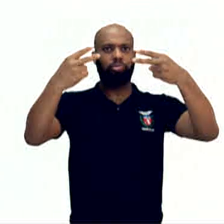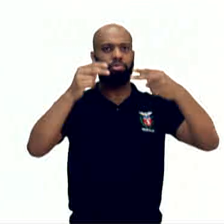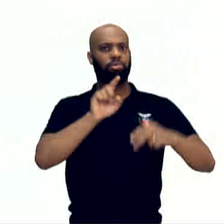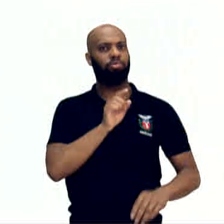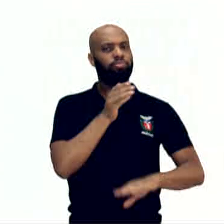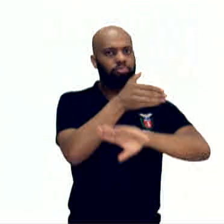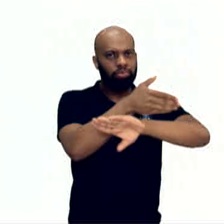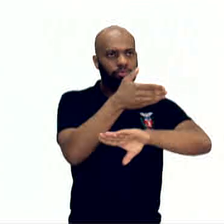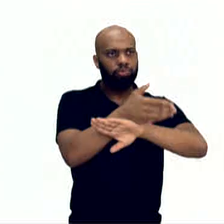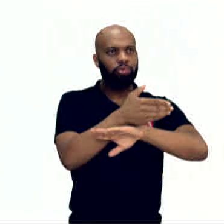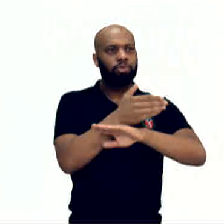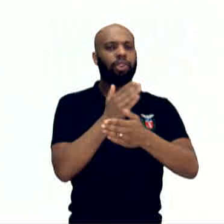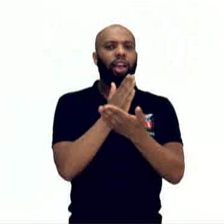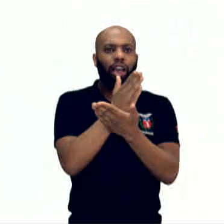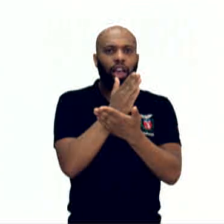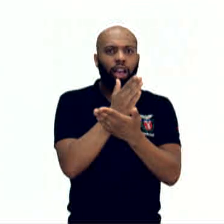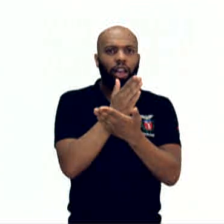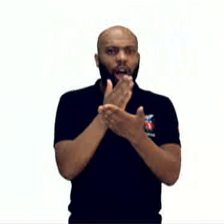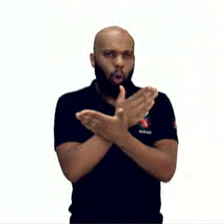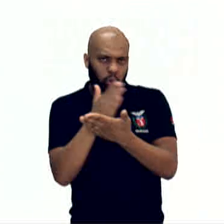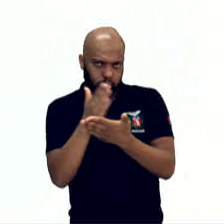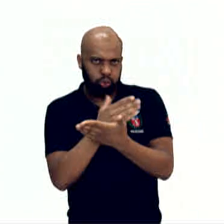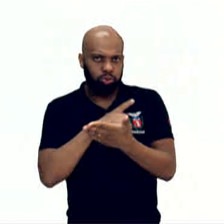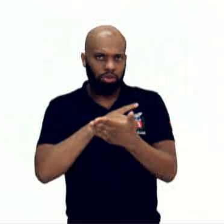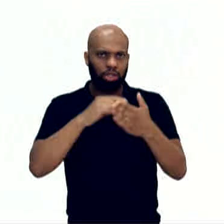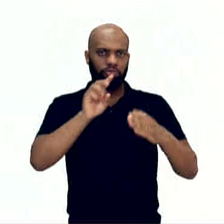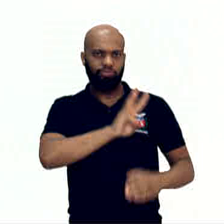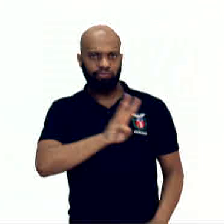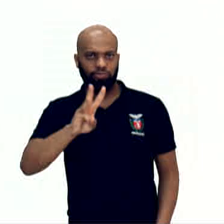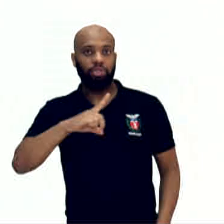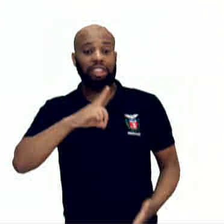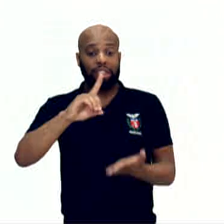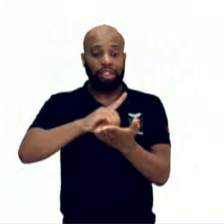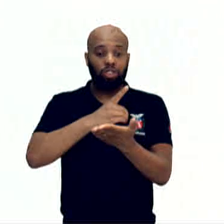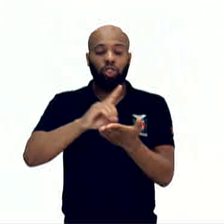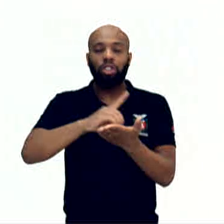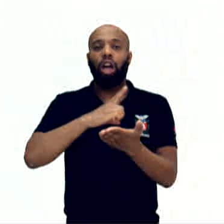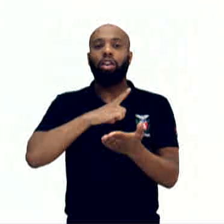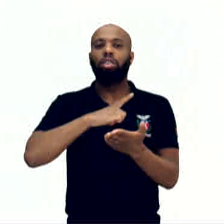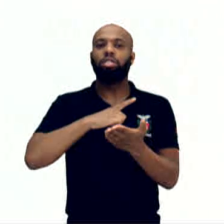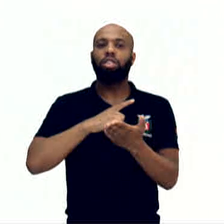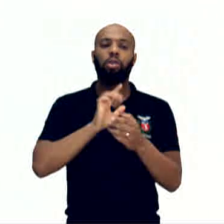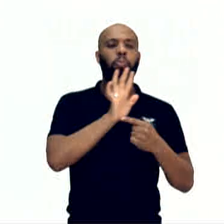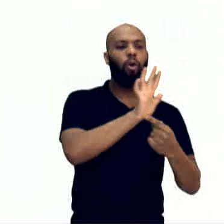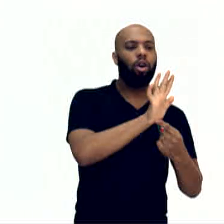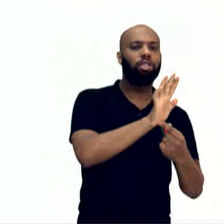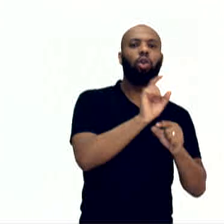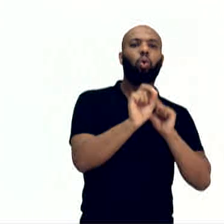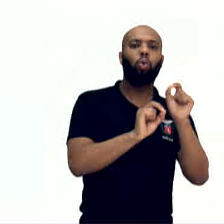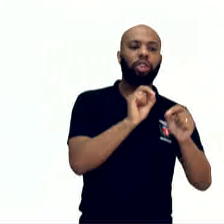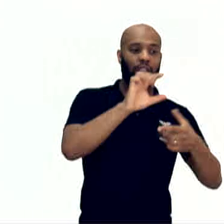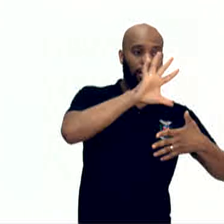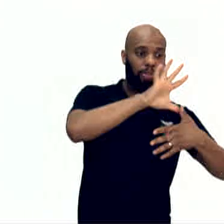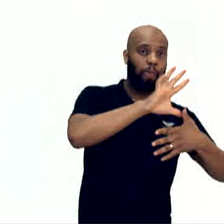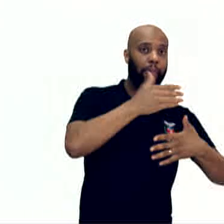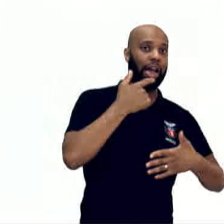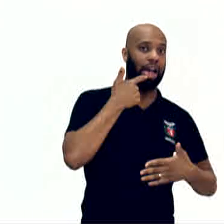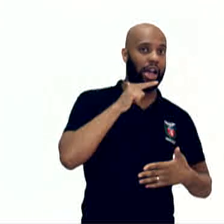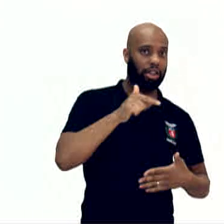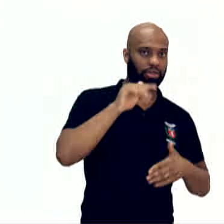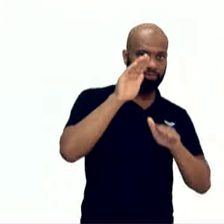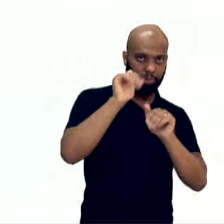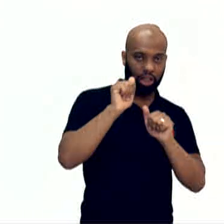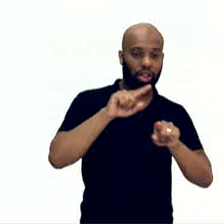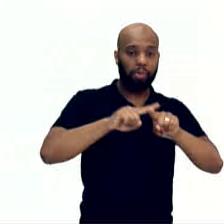justamente entrar em alguns desses sites e ver dicionários que trazem contrastes. O espanhol da Espanha, da América. Tem o